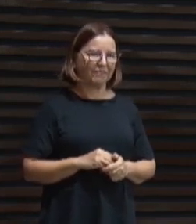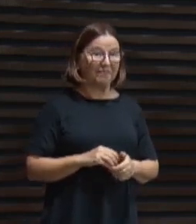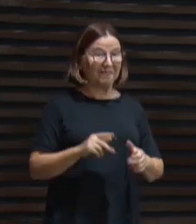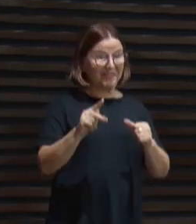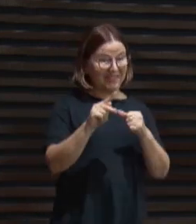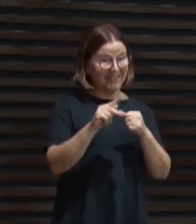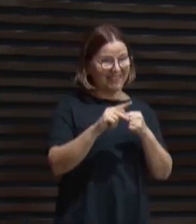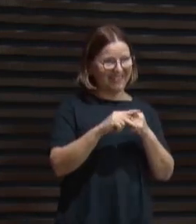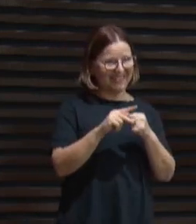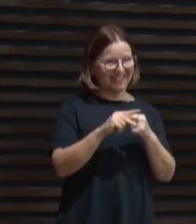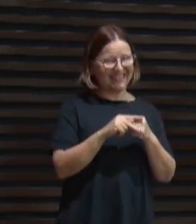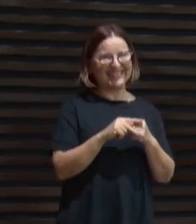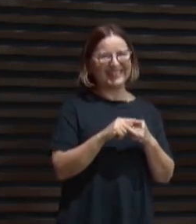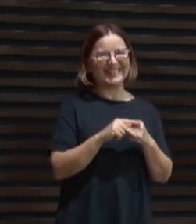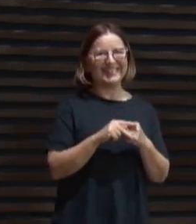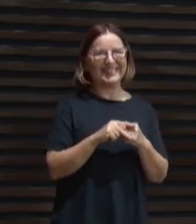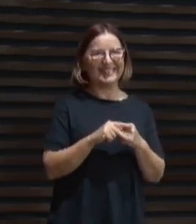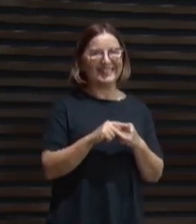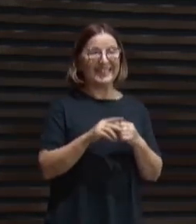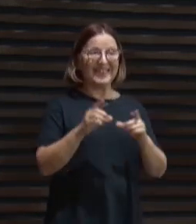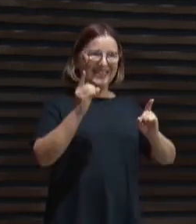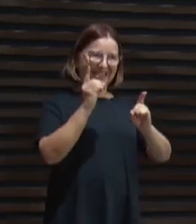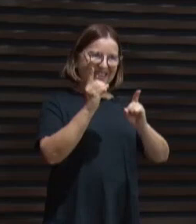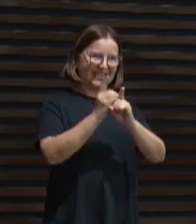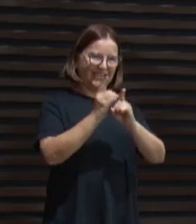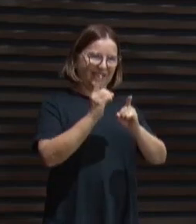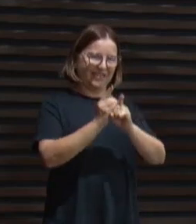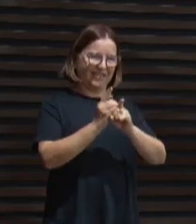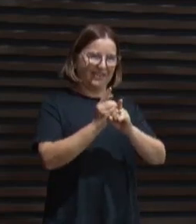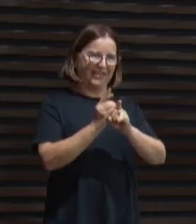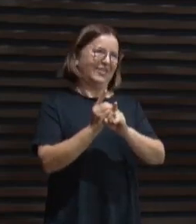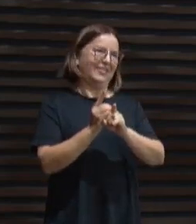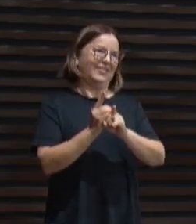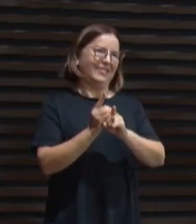Pedro é o discípulo dos extremos.